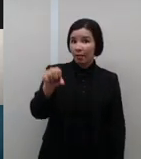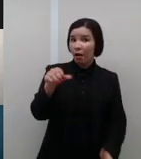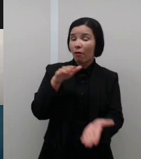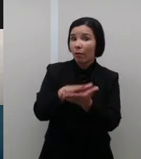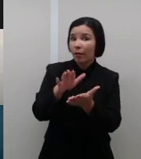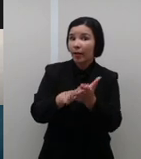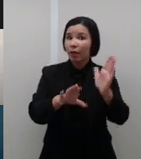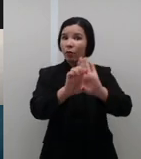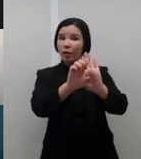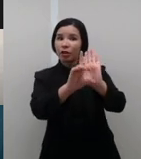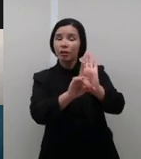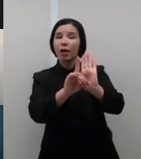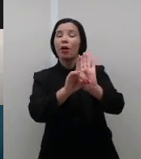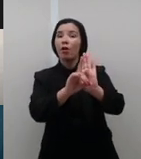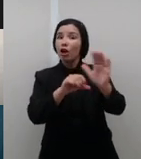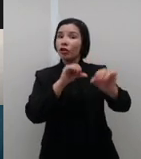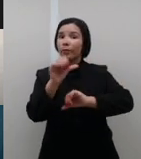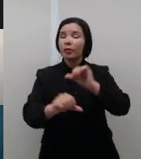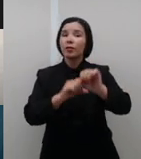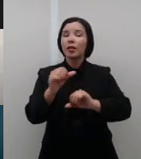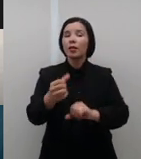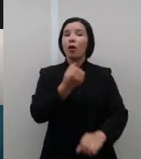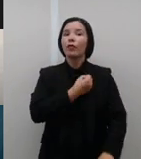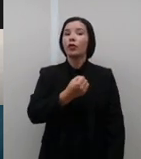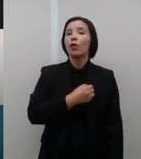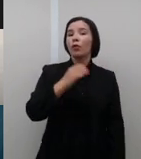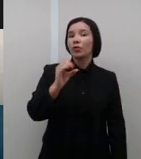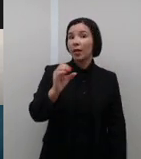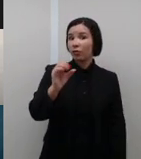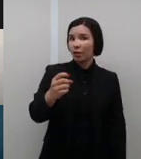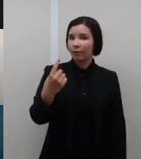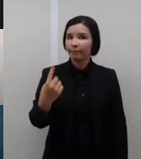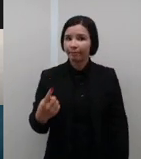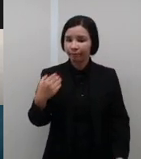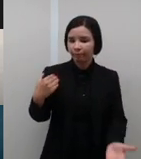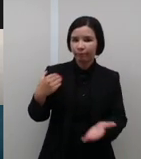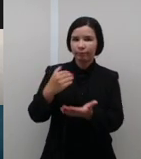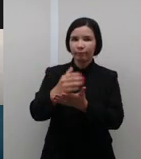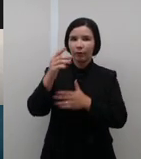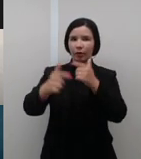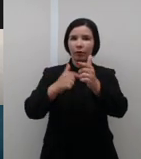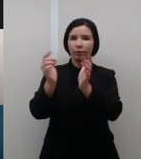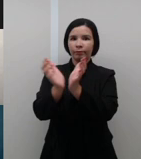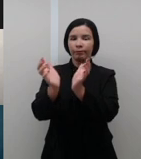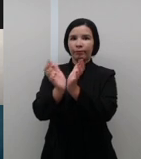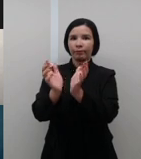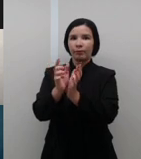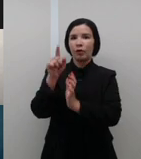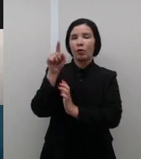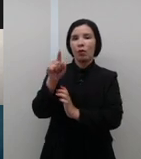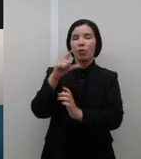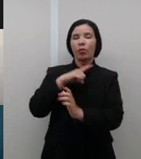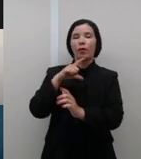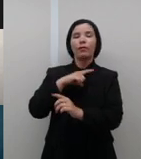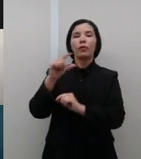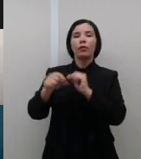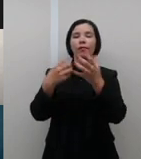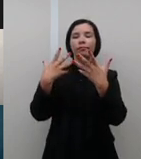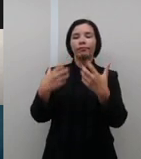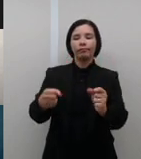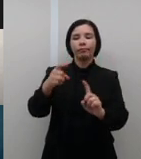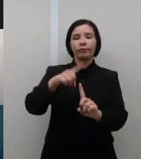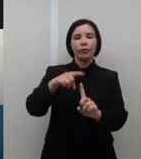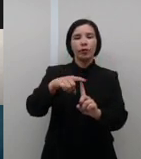número 001, que, dispondo acerca da continuidade do certame em comento, previu quanto à aquisição dos títulos,